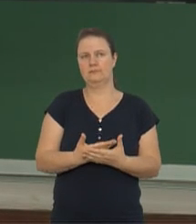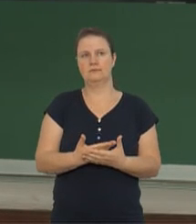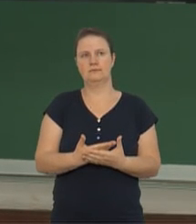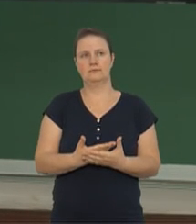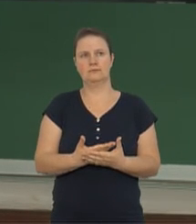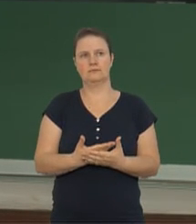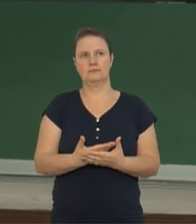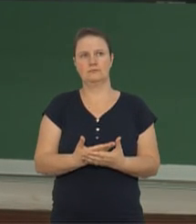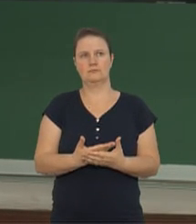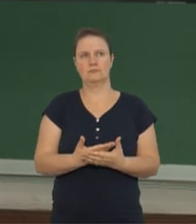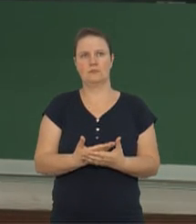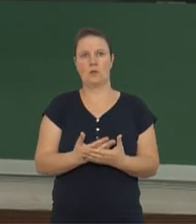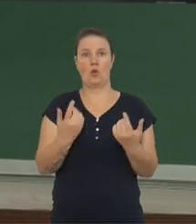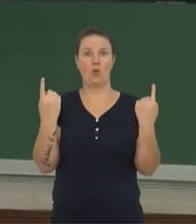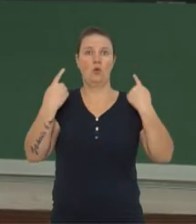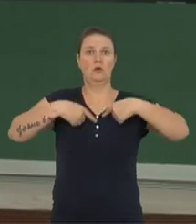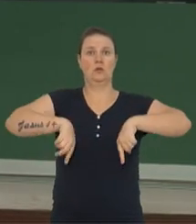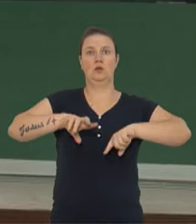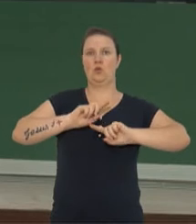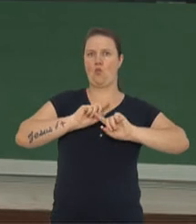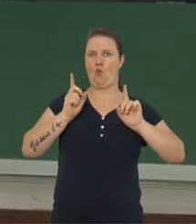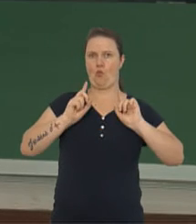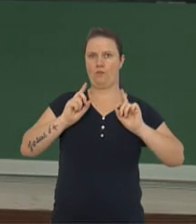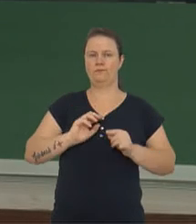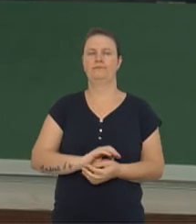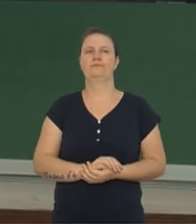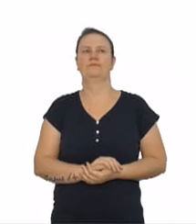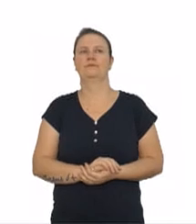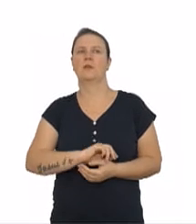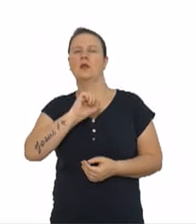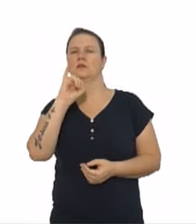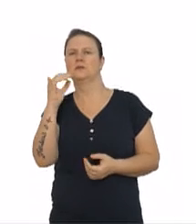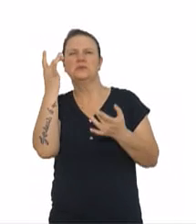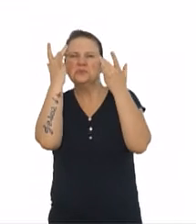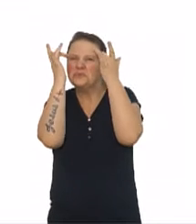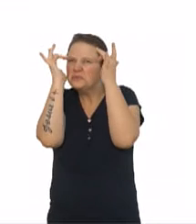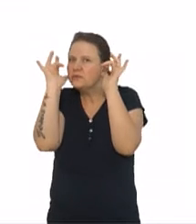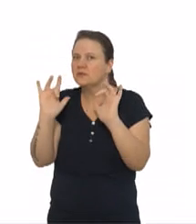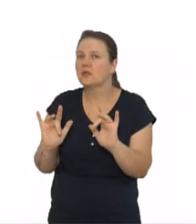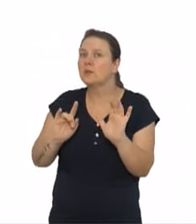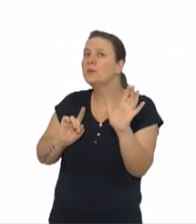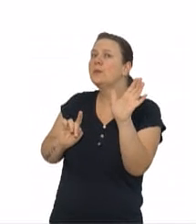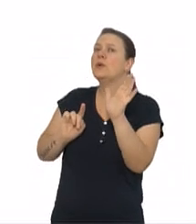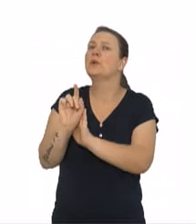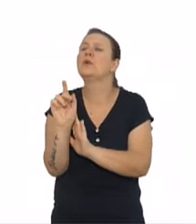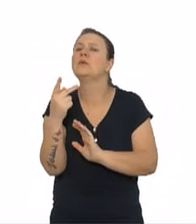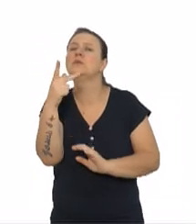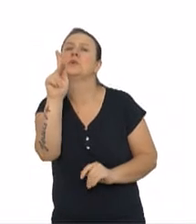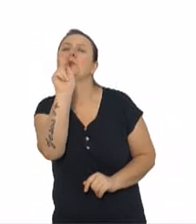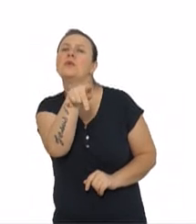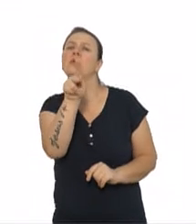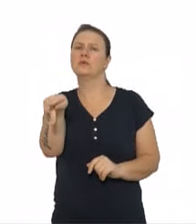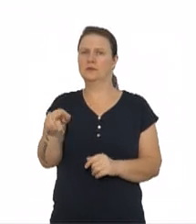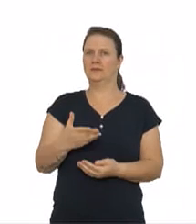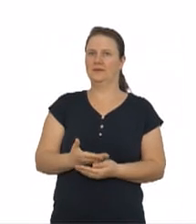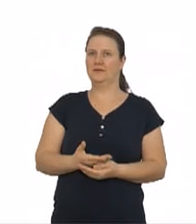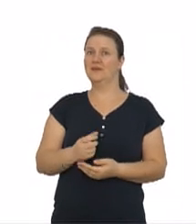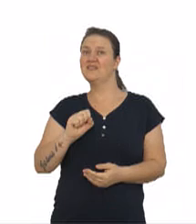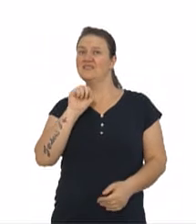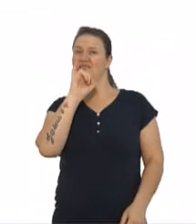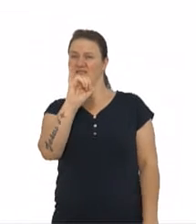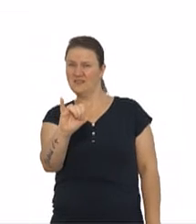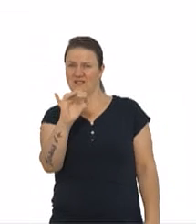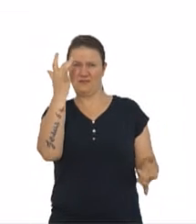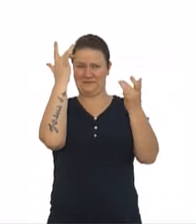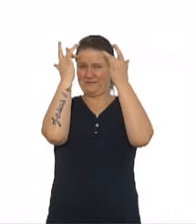De acordo? Si no lo sabes, pregúntalo a tu profesor. Olha a ideia. Ó. Se você